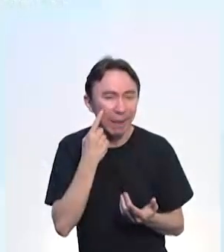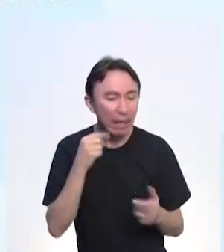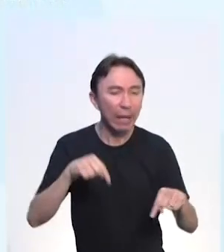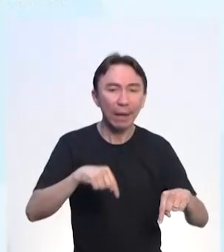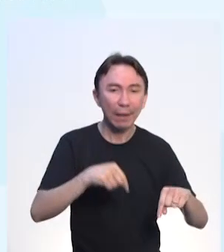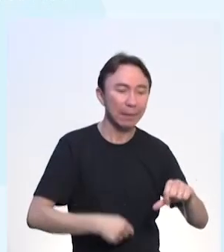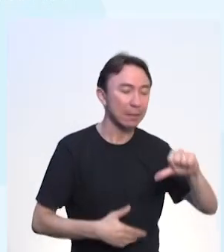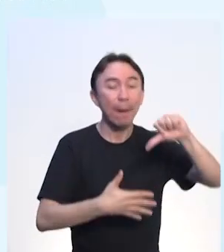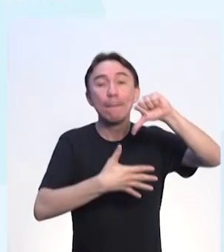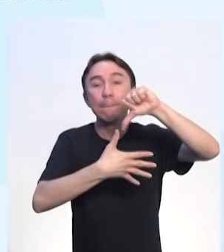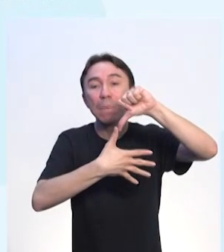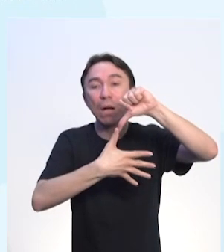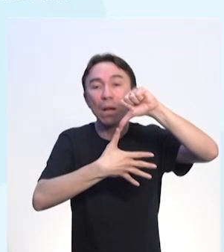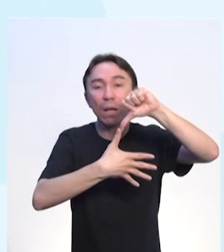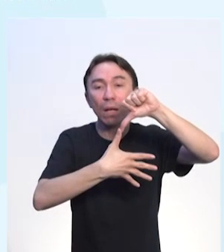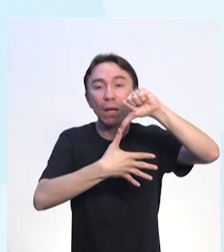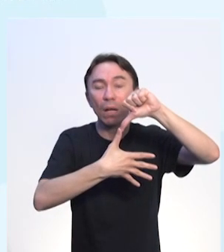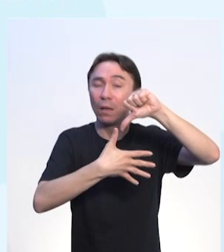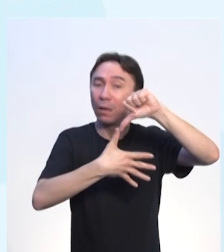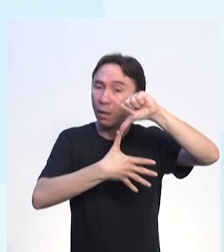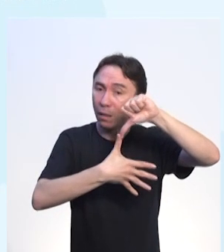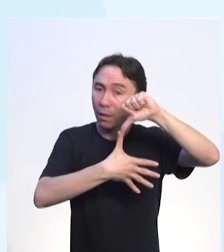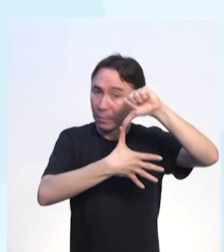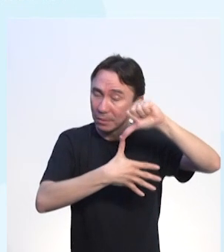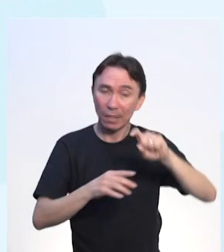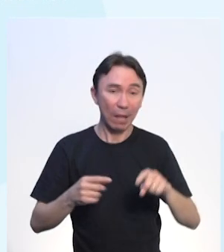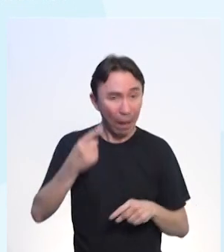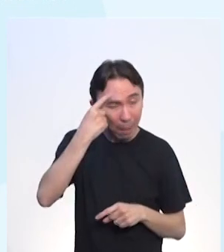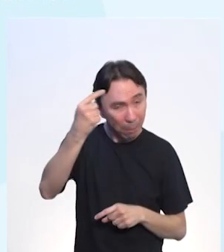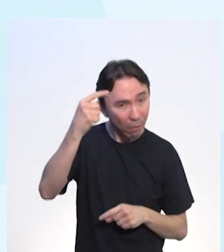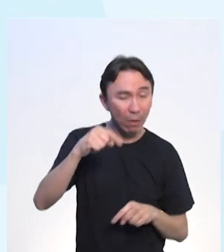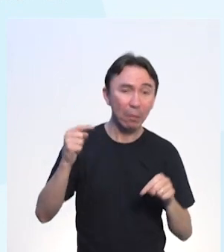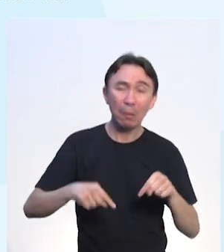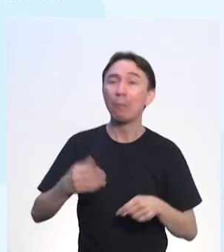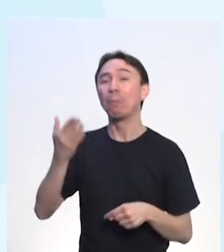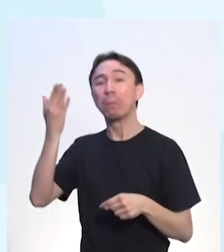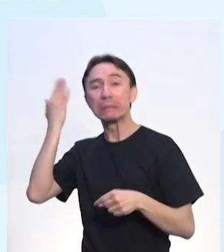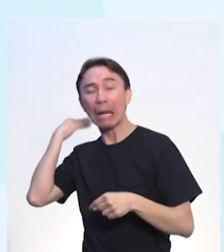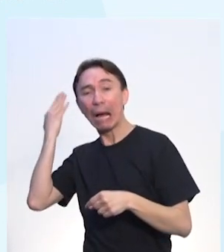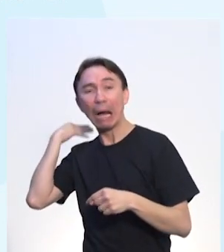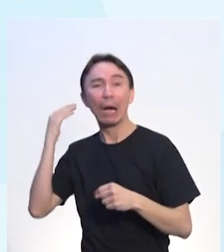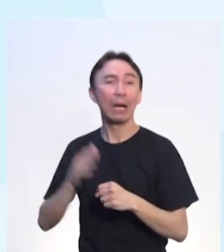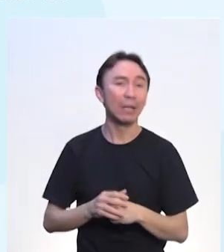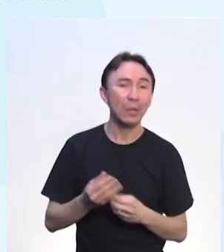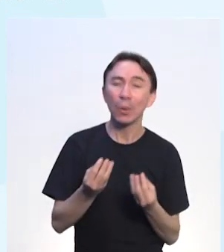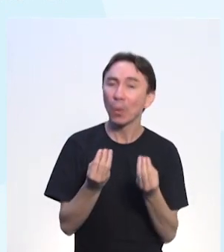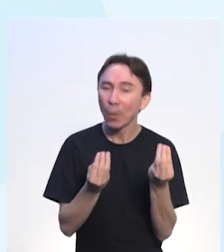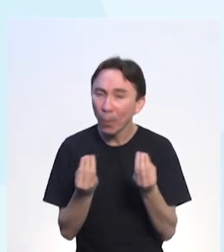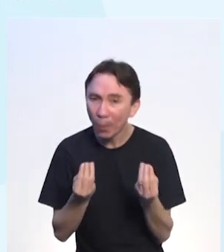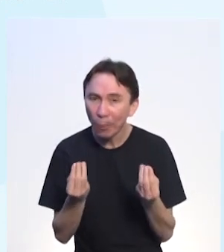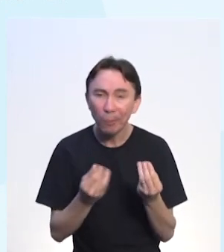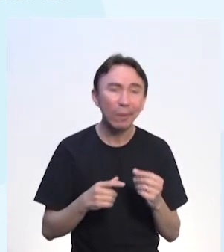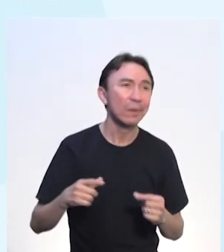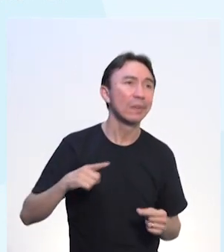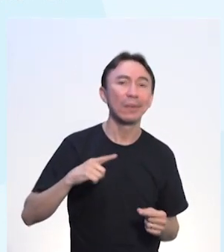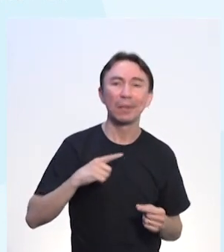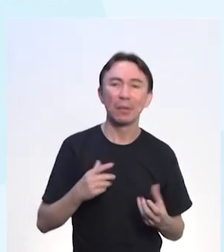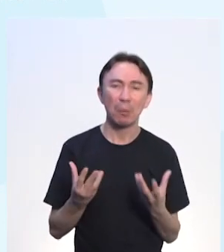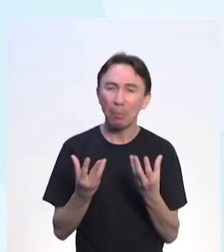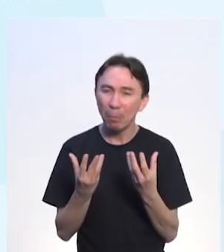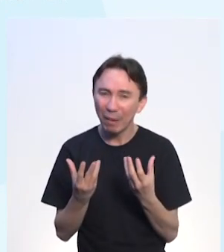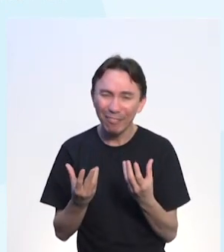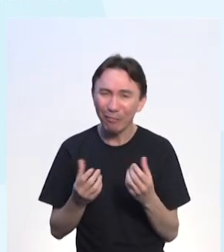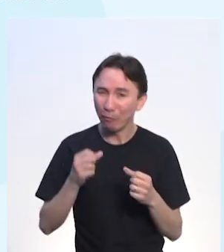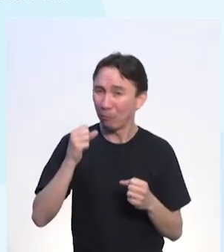tem que lembrar de todo o passado histórico que a gente teve. O nosso perfil econômico, né? O fato de a gente ter uma base agrícola muito